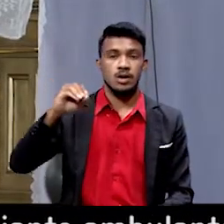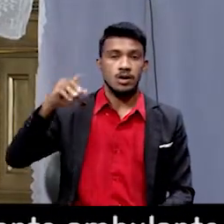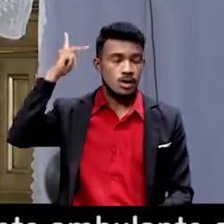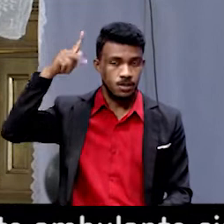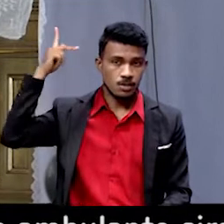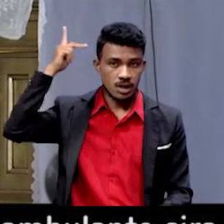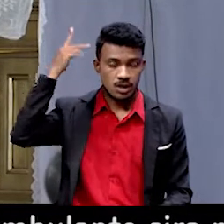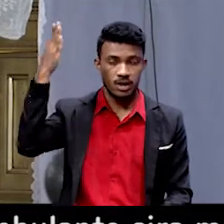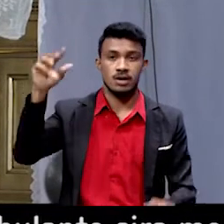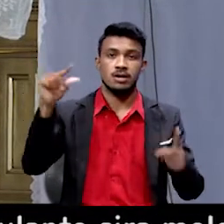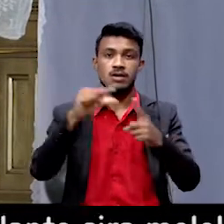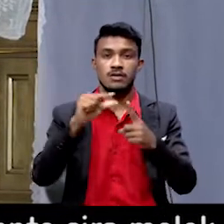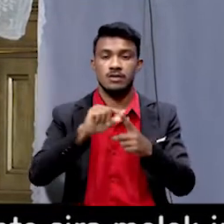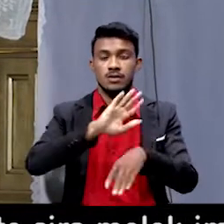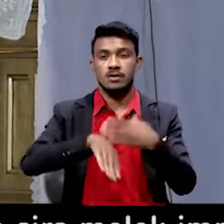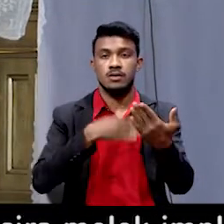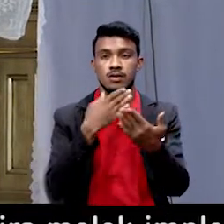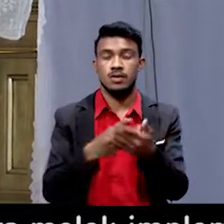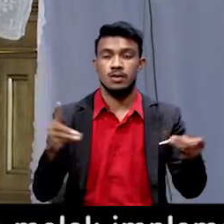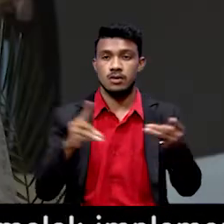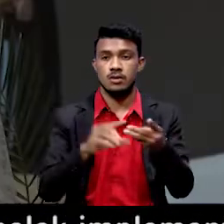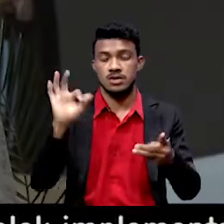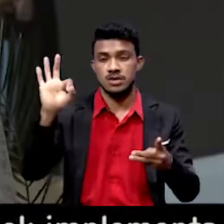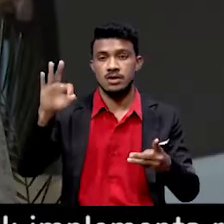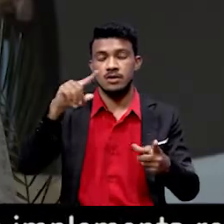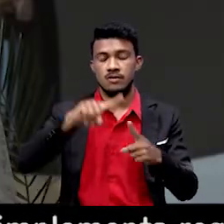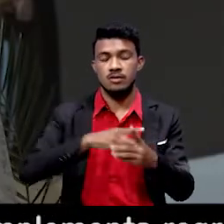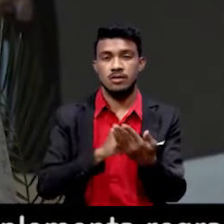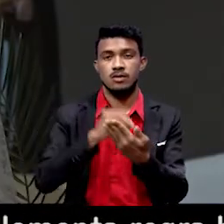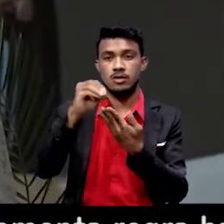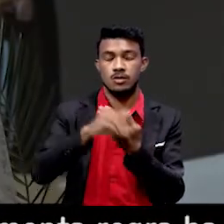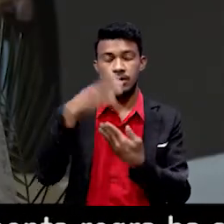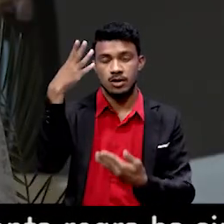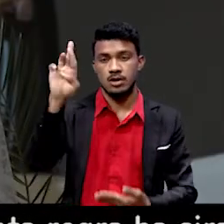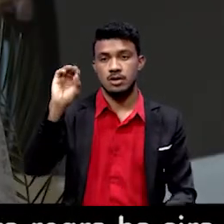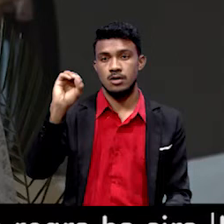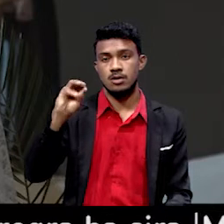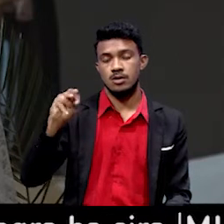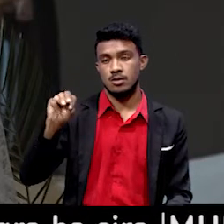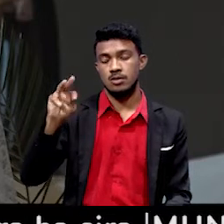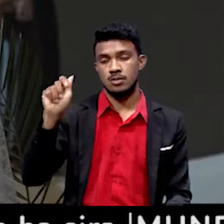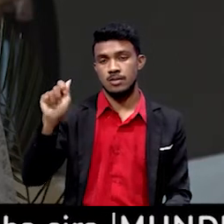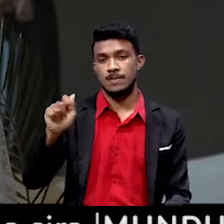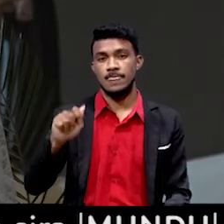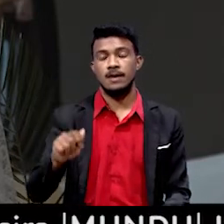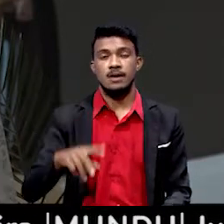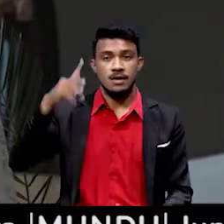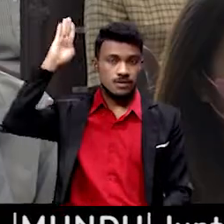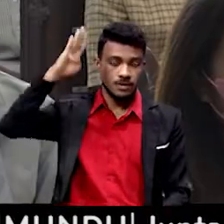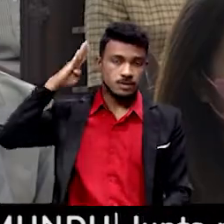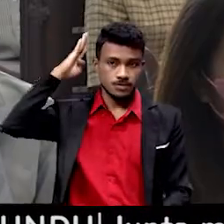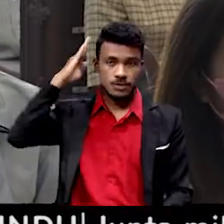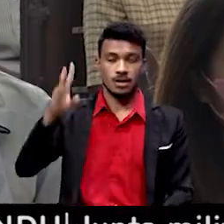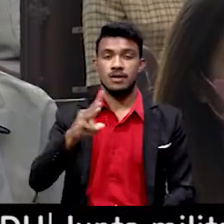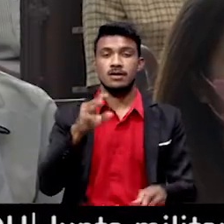nível credo universal e a Lorencia fulon outubro tina ne e a Vaticano Roma. Dom Virgílio do Carmo da Silva SDB Hateten,